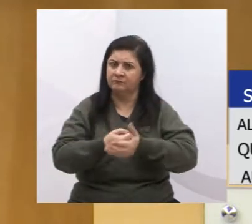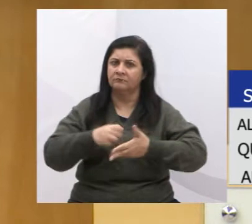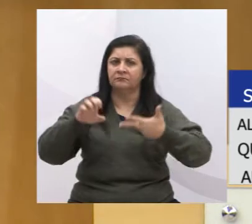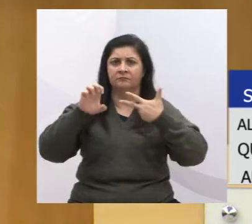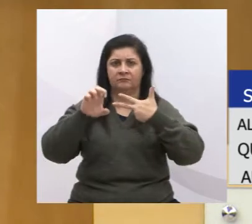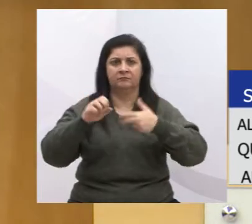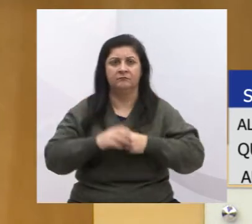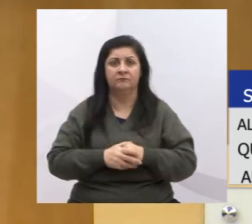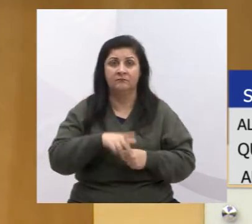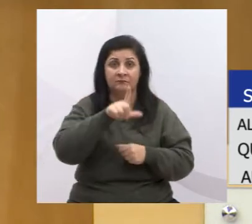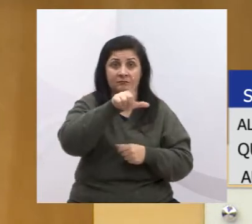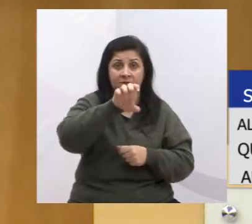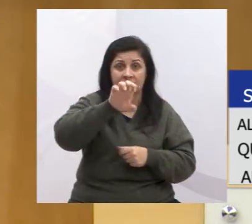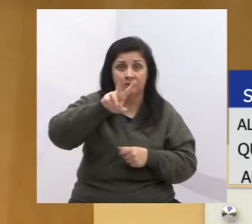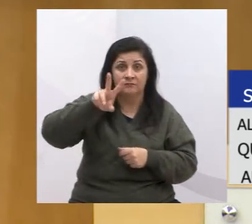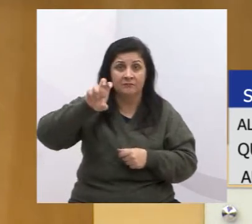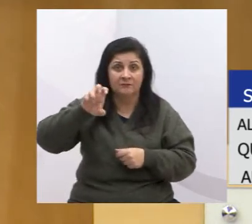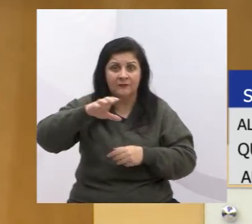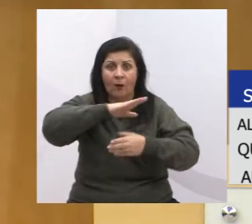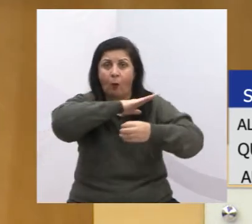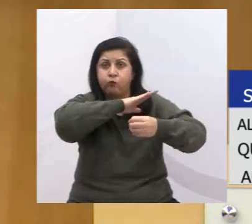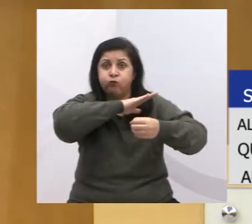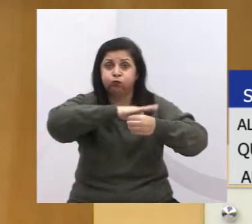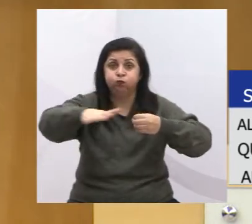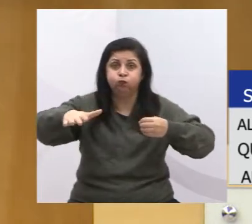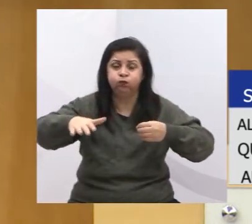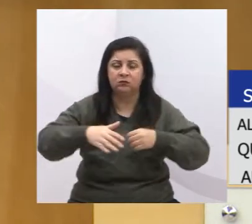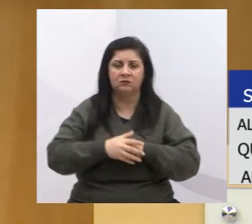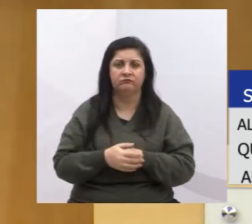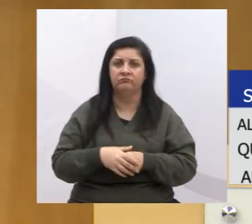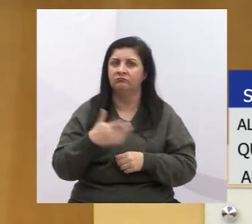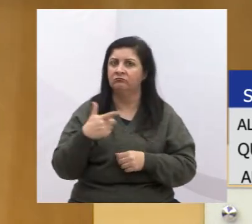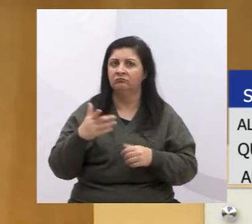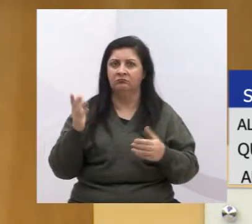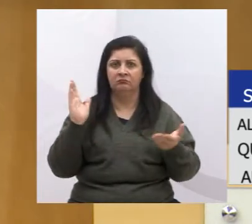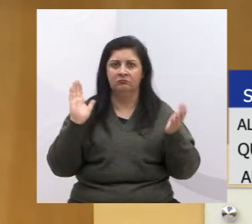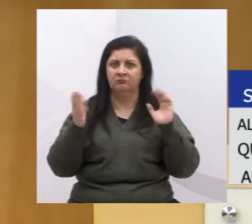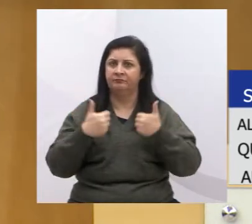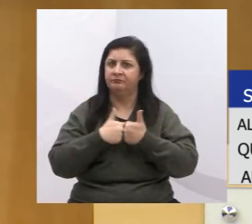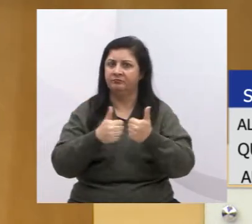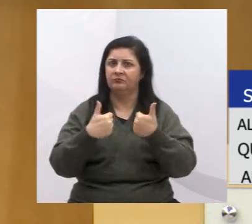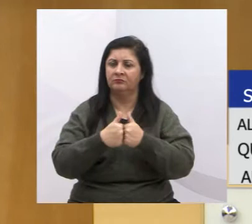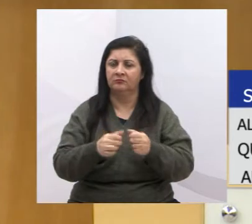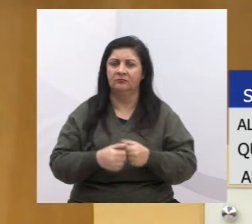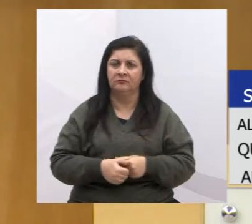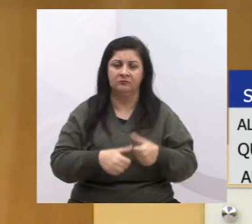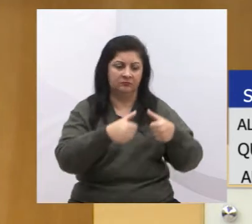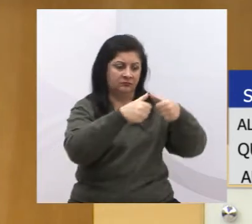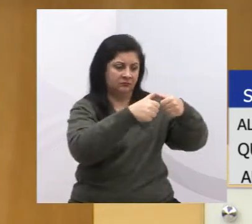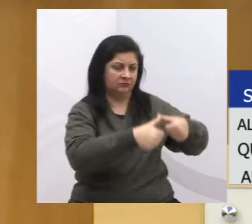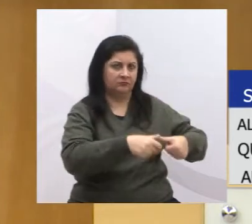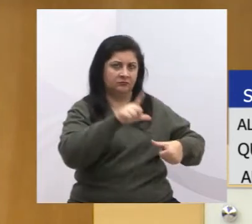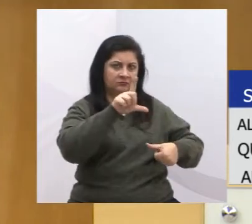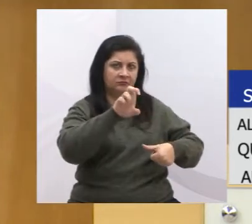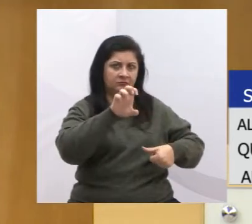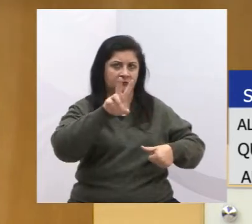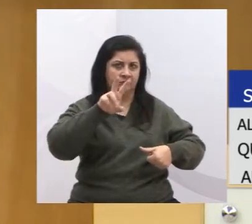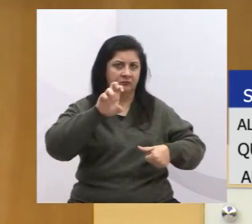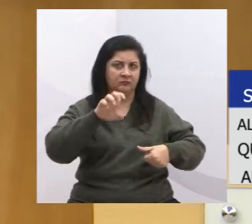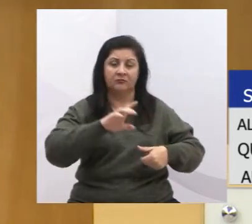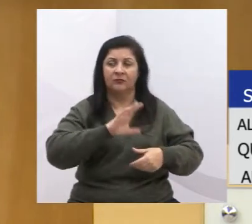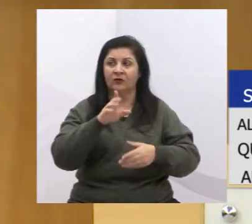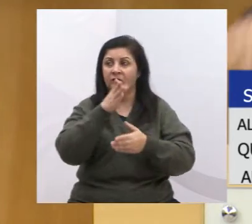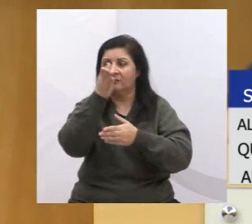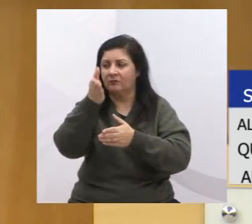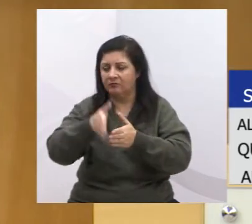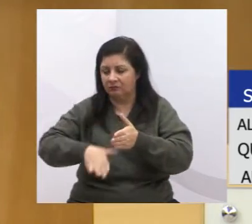leves estão lotados, não há mais o transporte do material que as pessoas deixam no leve para o aterro sanitário. Nós